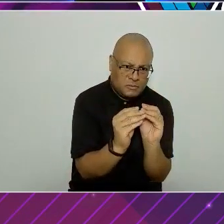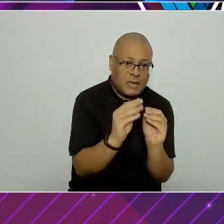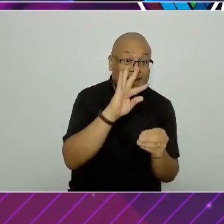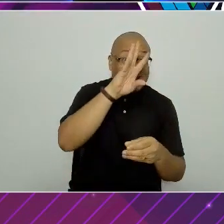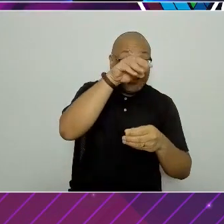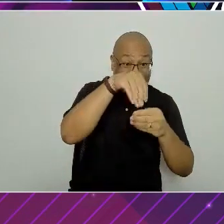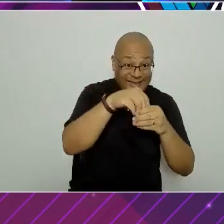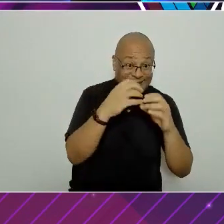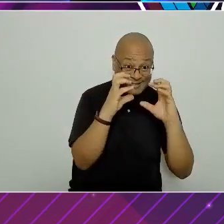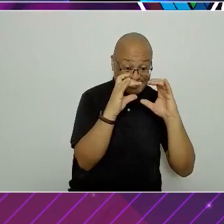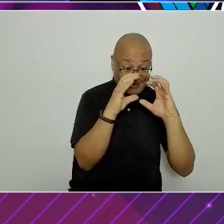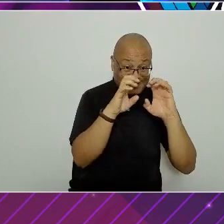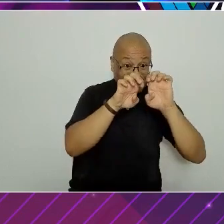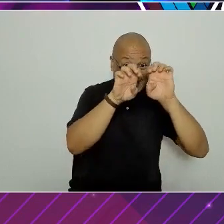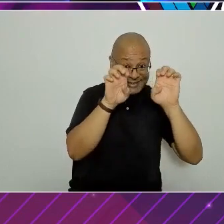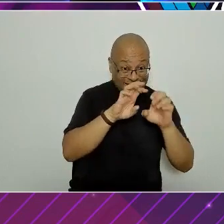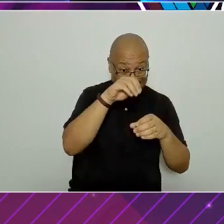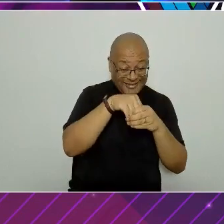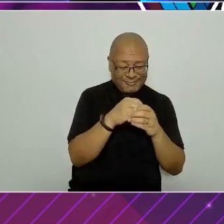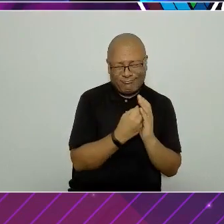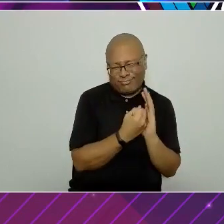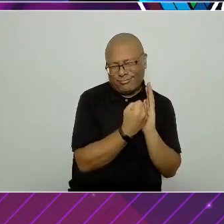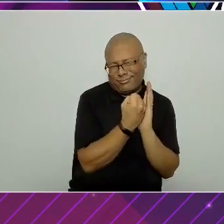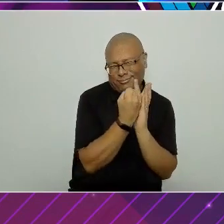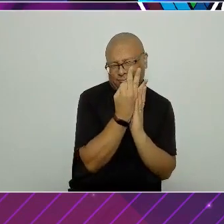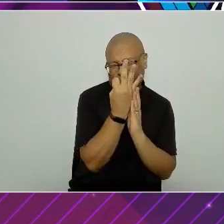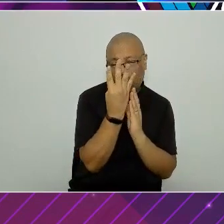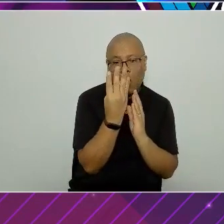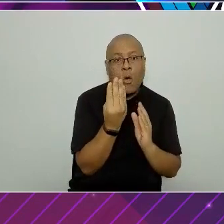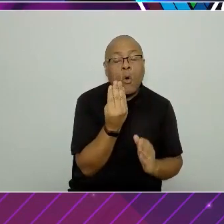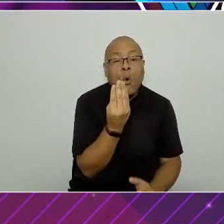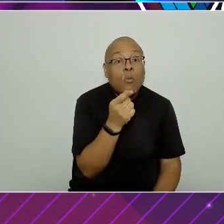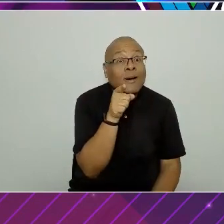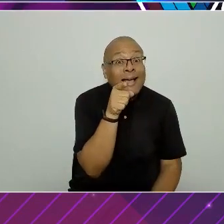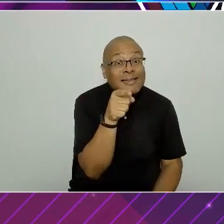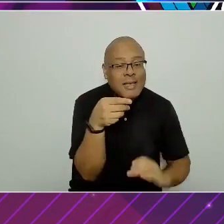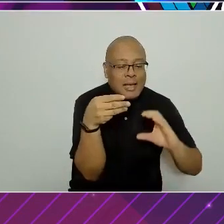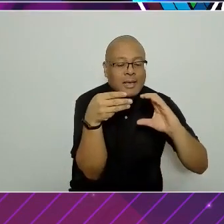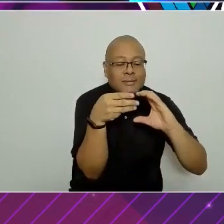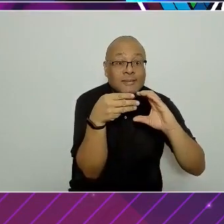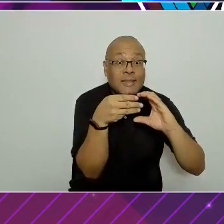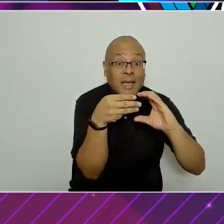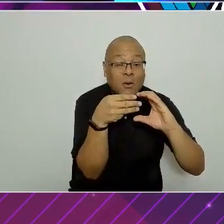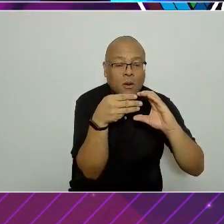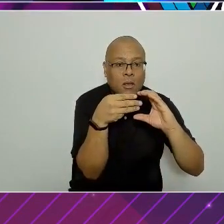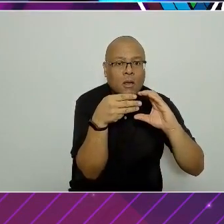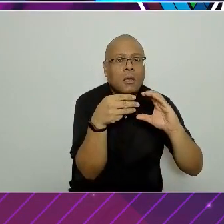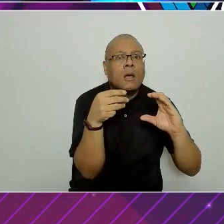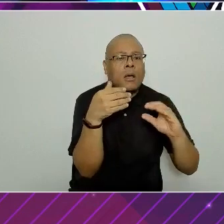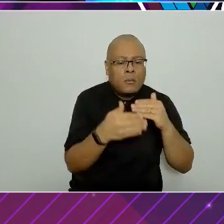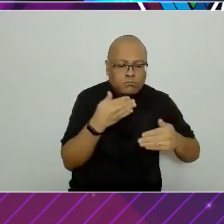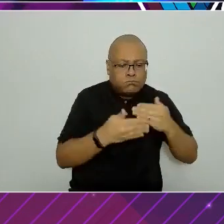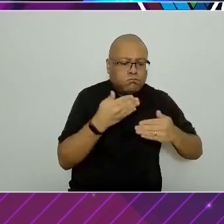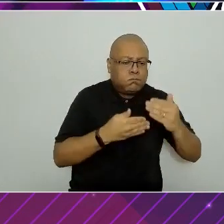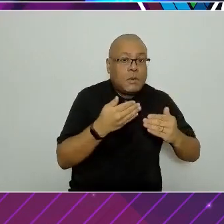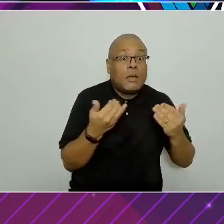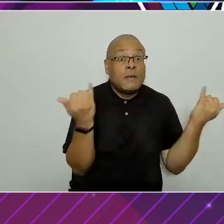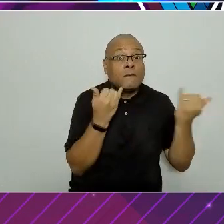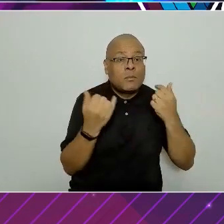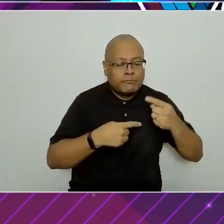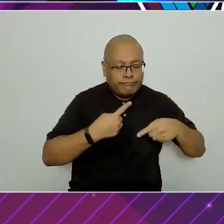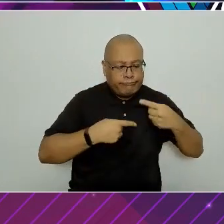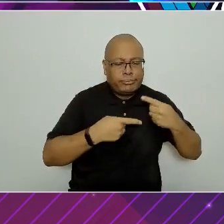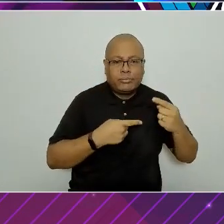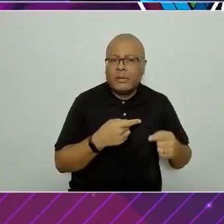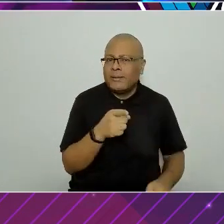entender como que essa célula nervosa ela processa informações, né, que ela é